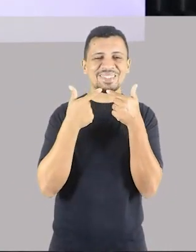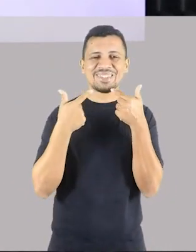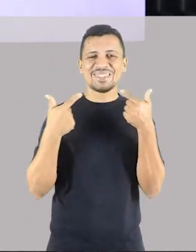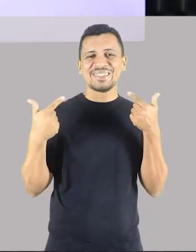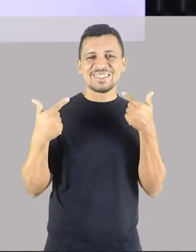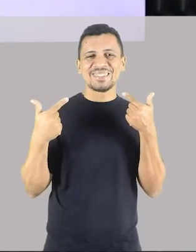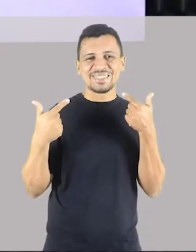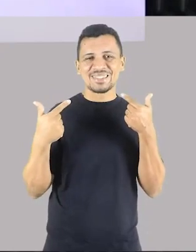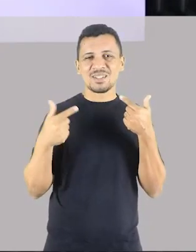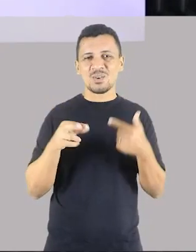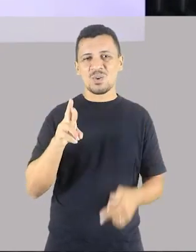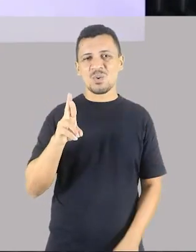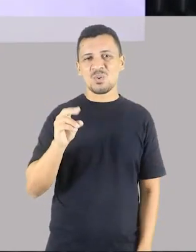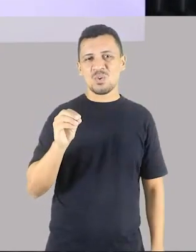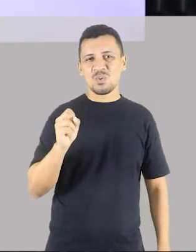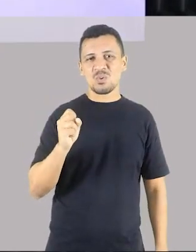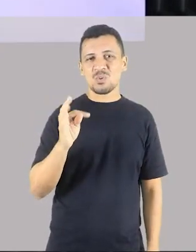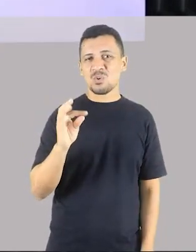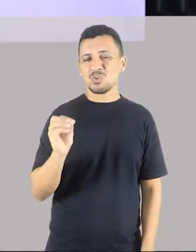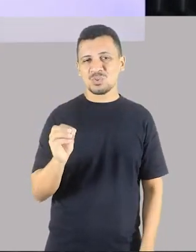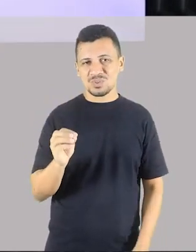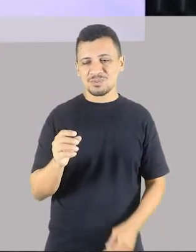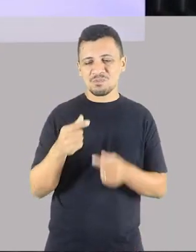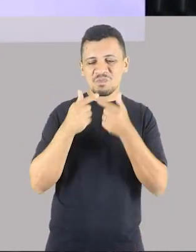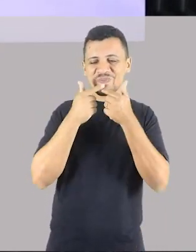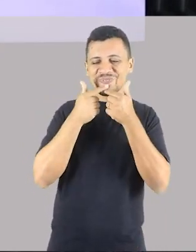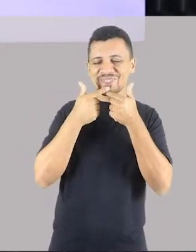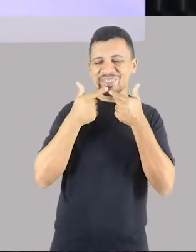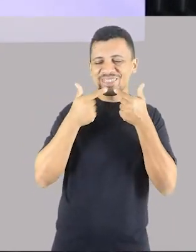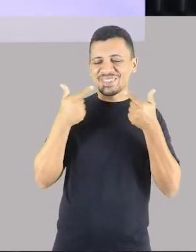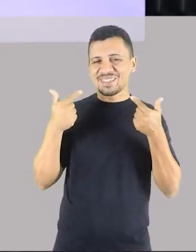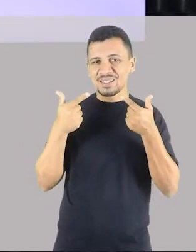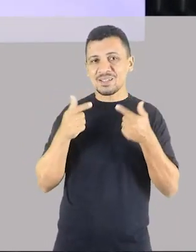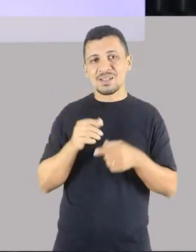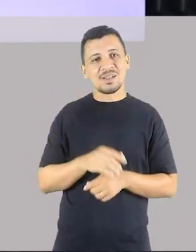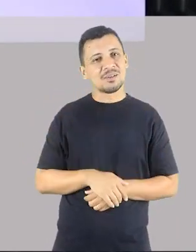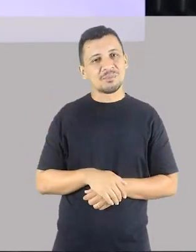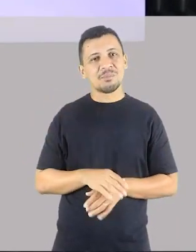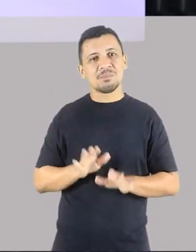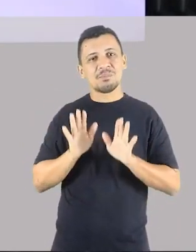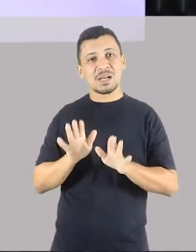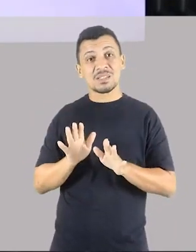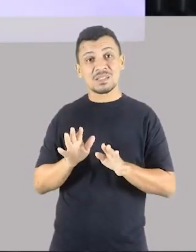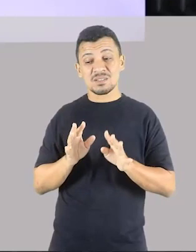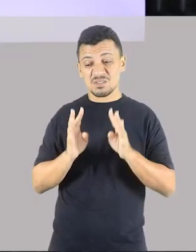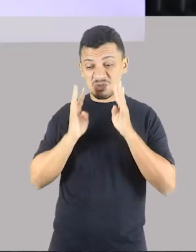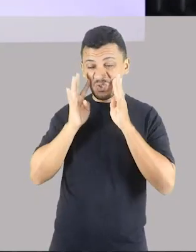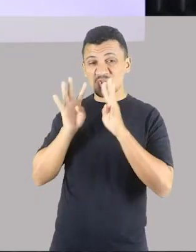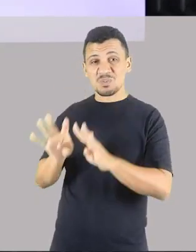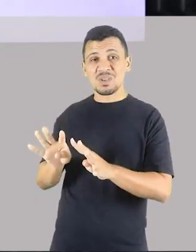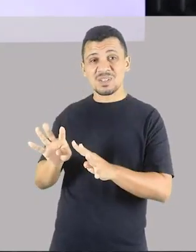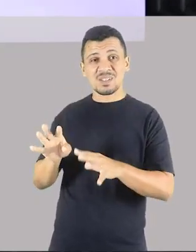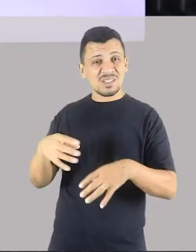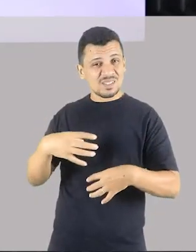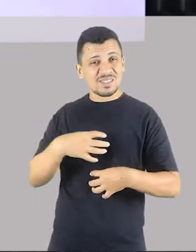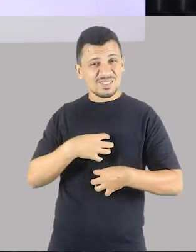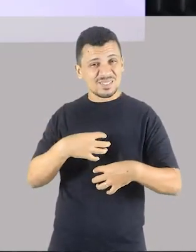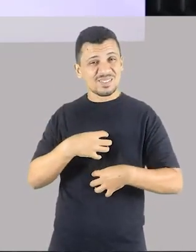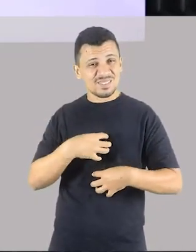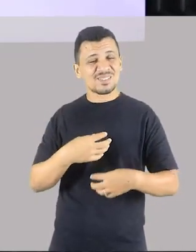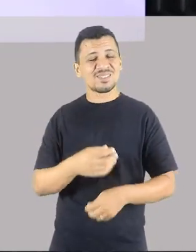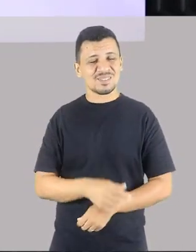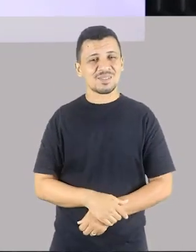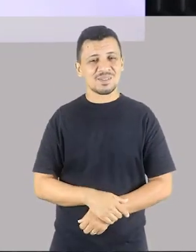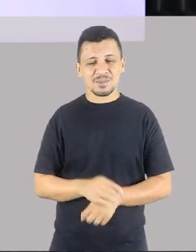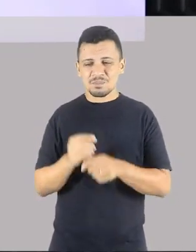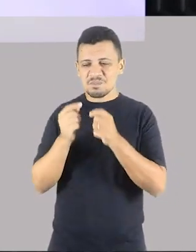Notem como o sorriso, claro, só pode estar no rosto, mas o chamar a atenção, né, cria um efeito, né? O sorriso estampado no